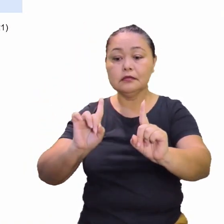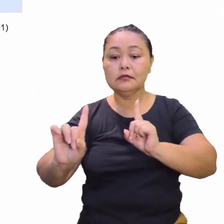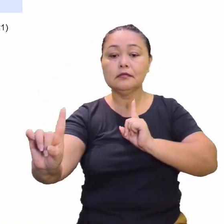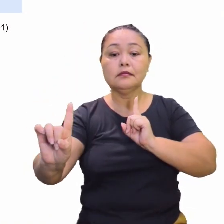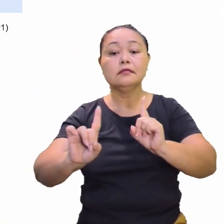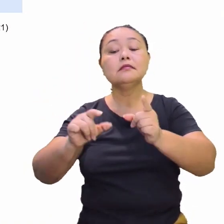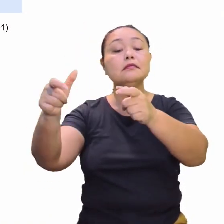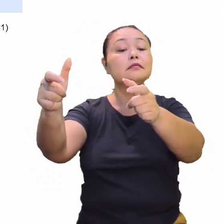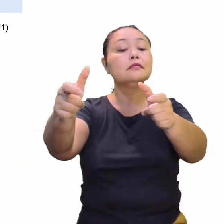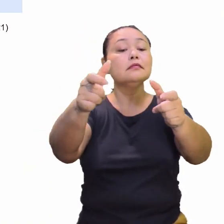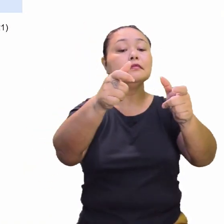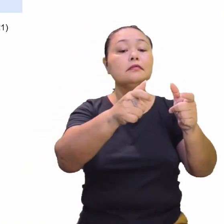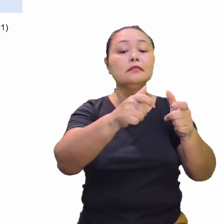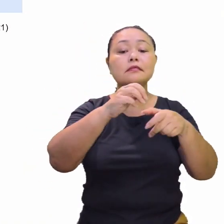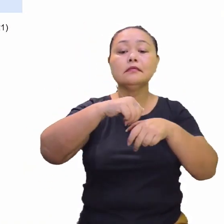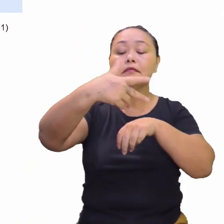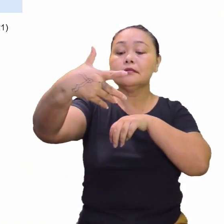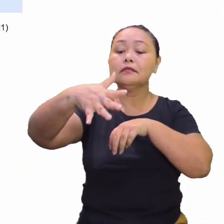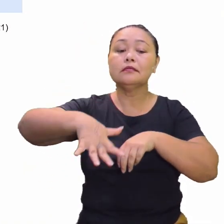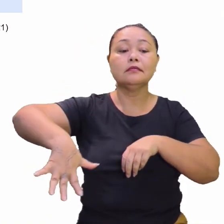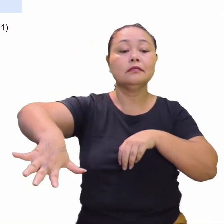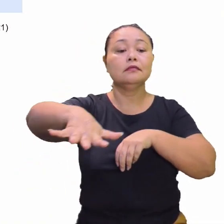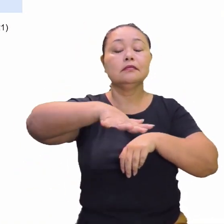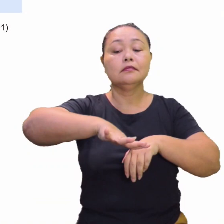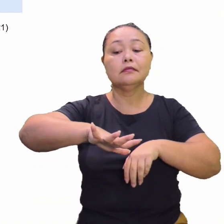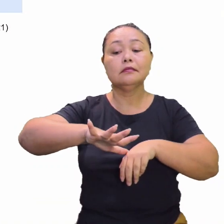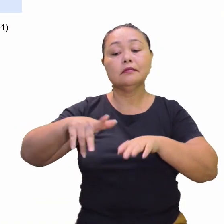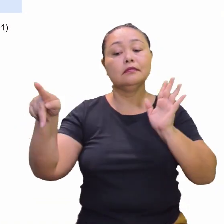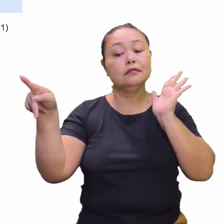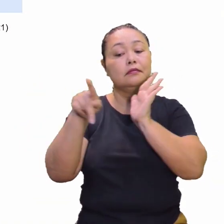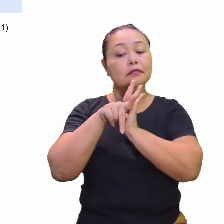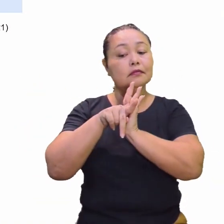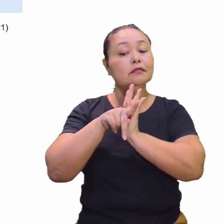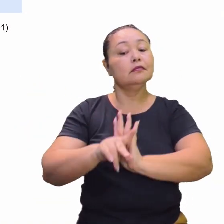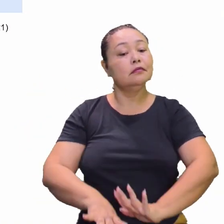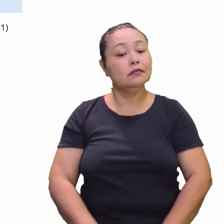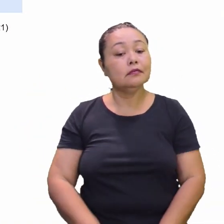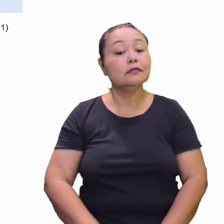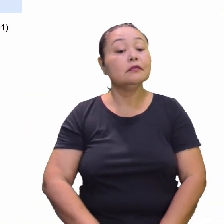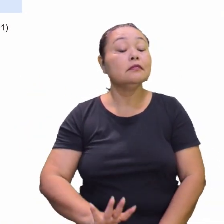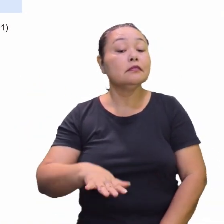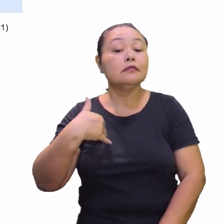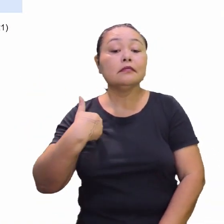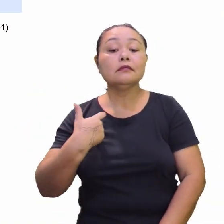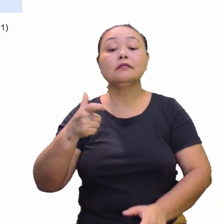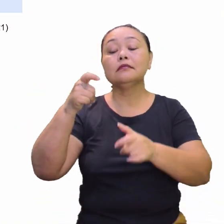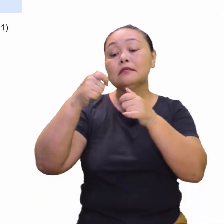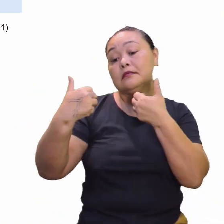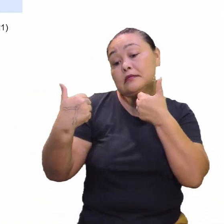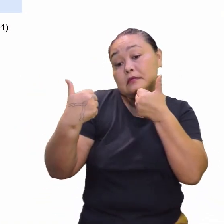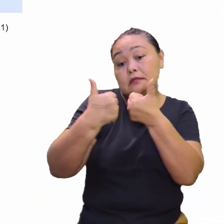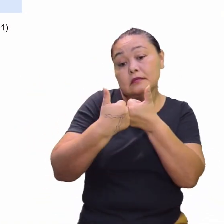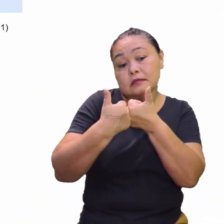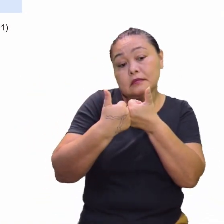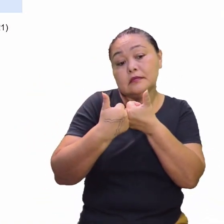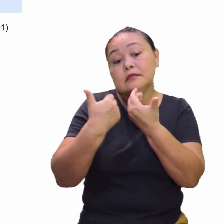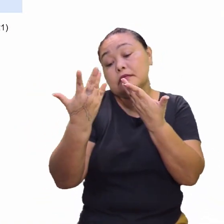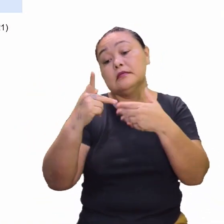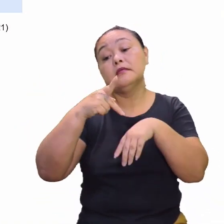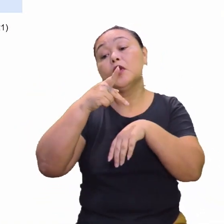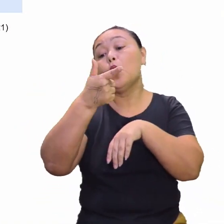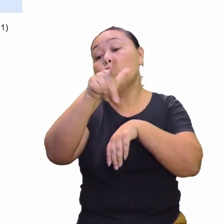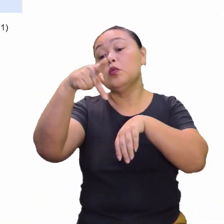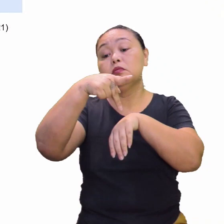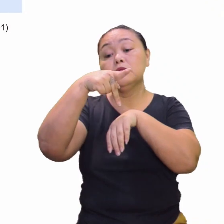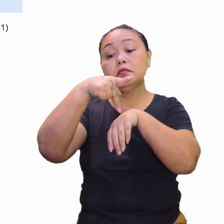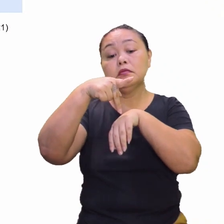para lugares fora do seu ambiente pessoal, seja uma localidade próxima ou até mesmo em